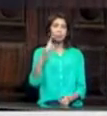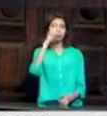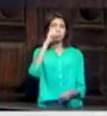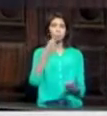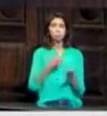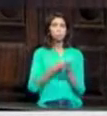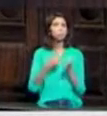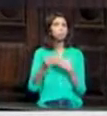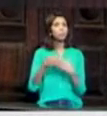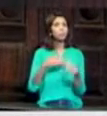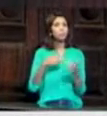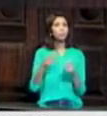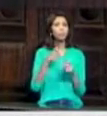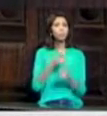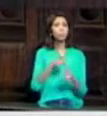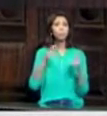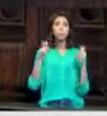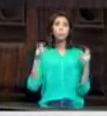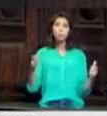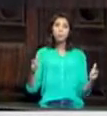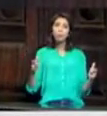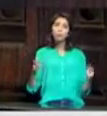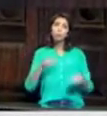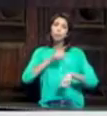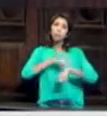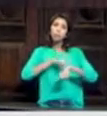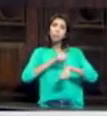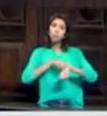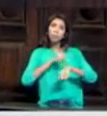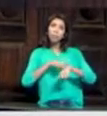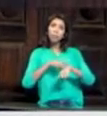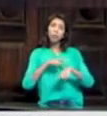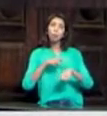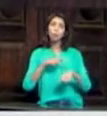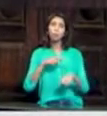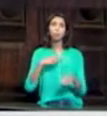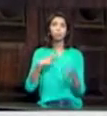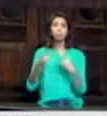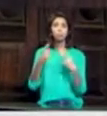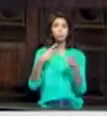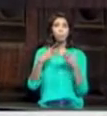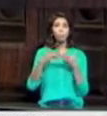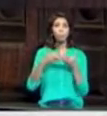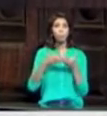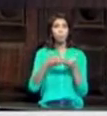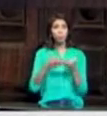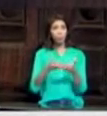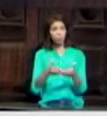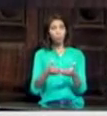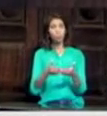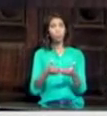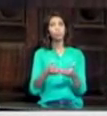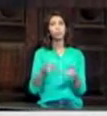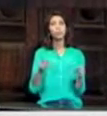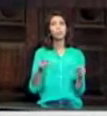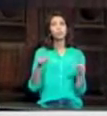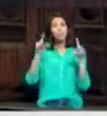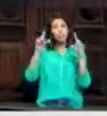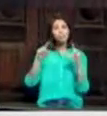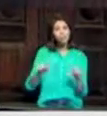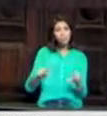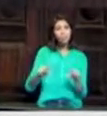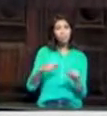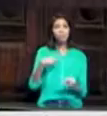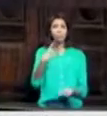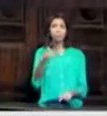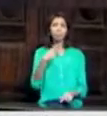de ampliação dos intervalos nas viagens das barcas, ou seja, a redução de viagens e,